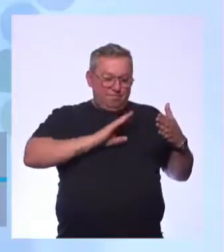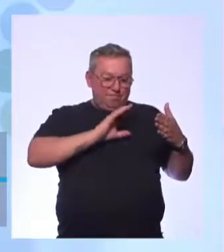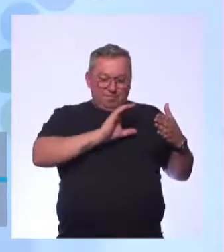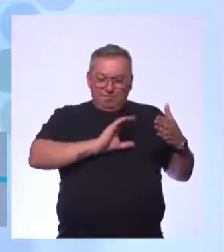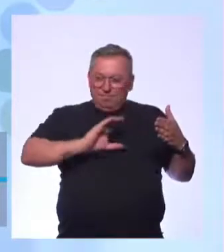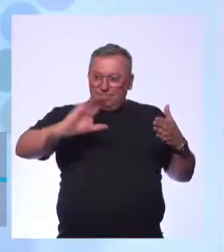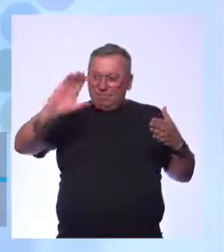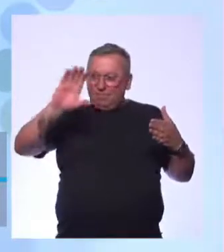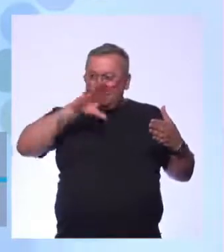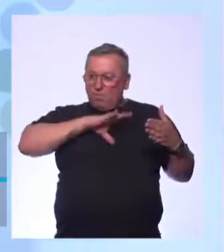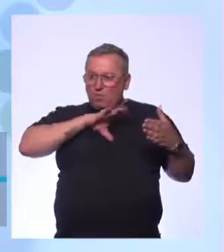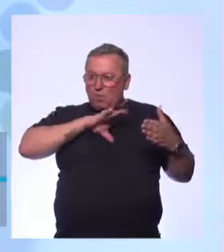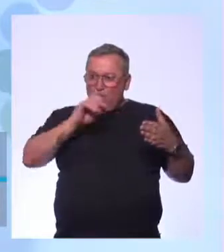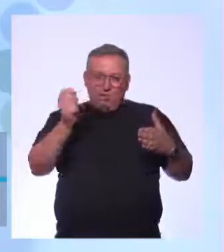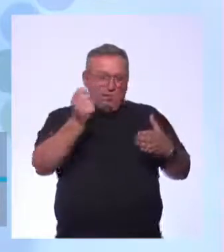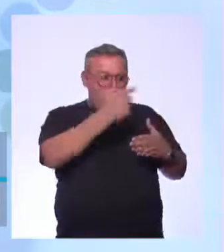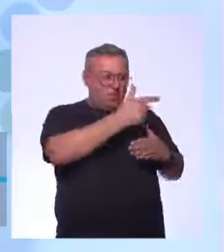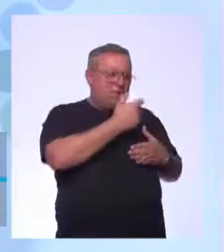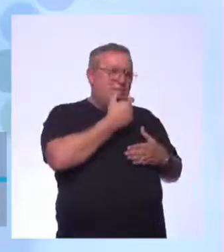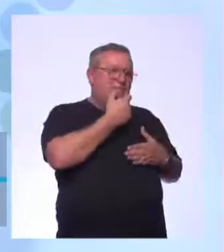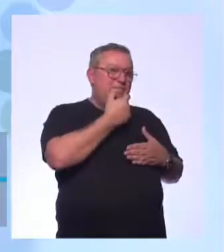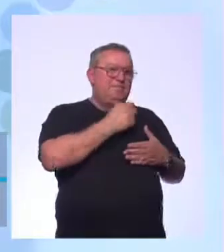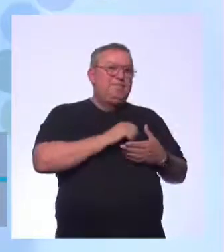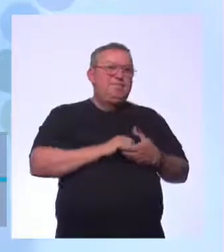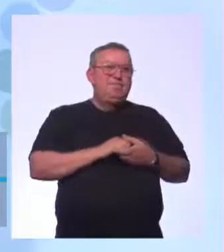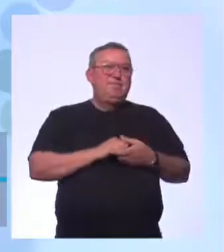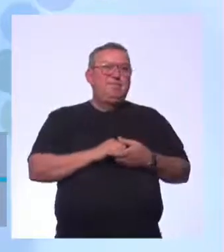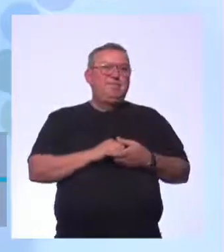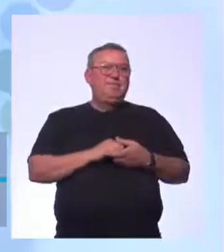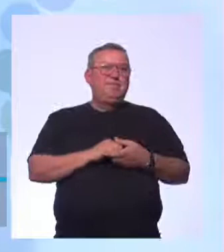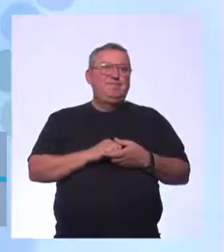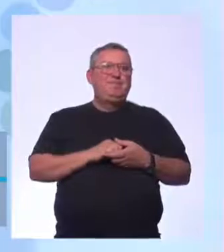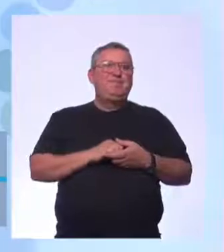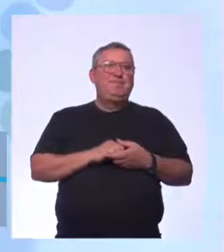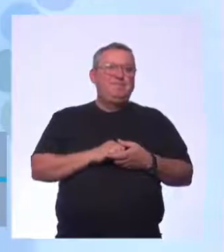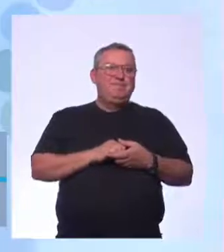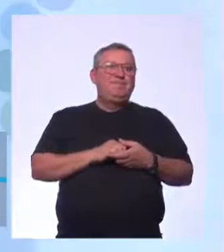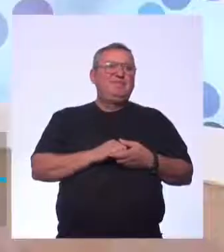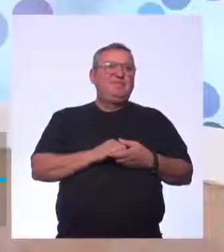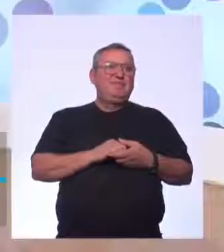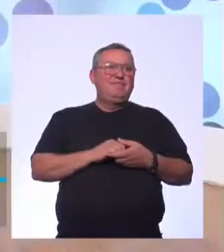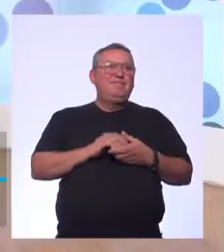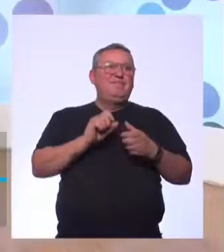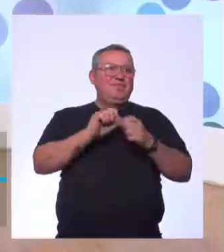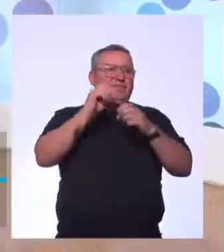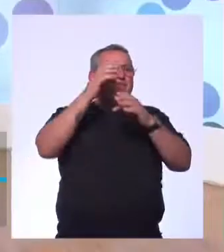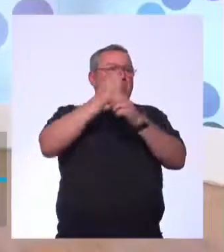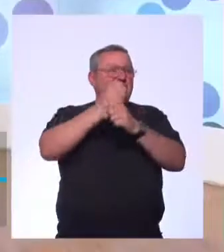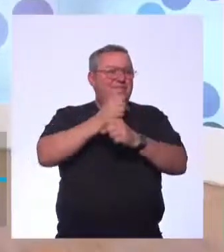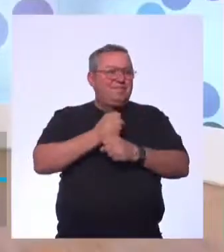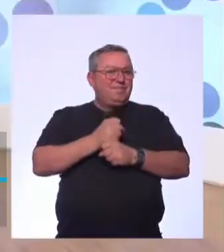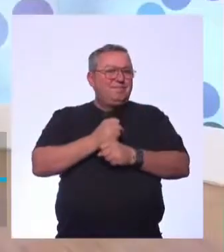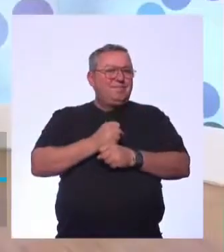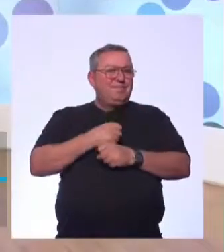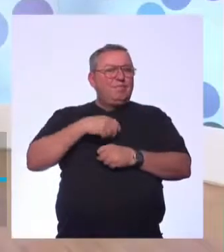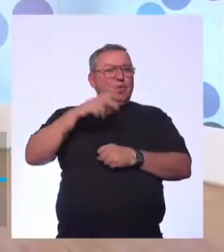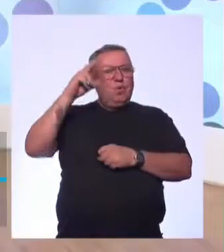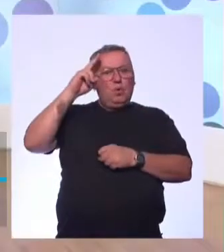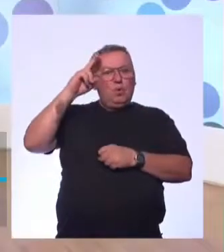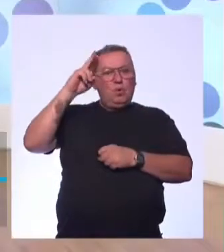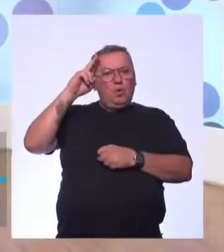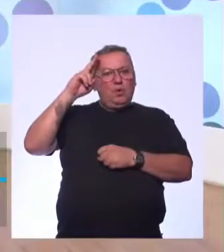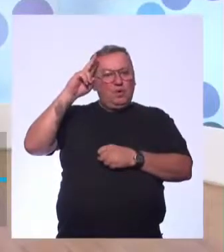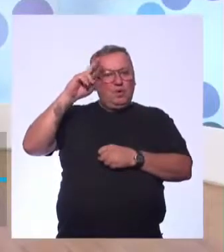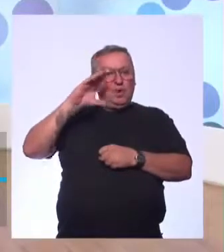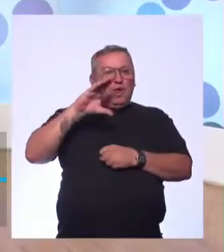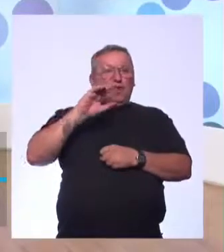Brasil paga Portugal, Portugal devolve o dinheiro para a Inglaterra. Olha que interessante. E é Parece assim, que né? foi calculado, né? Eu estou até lembrando do Chapolin